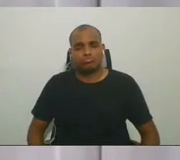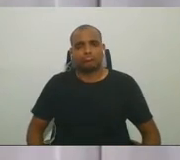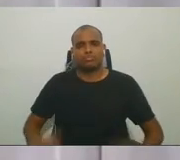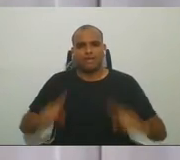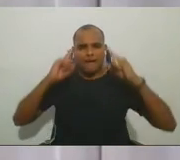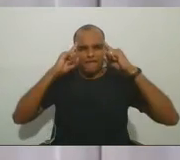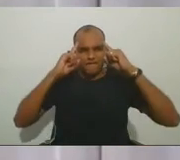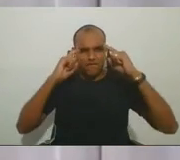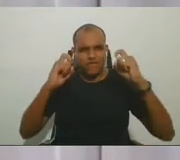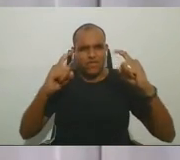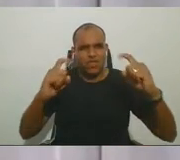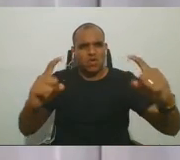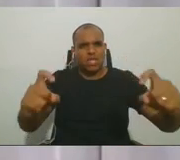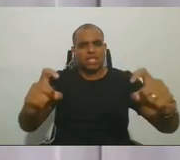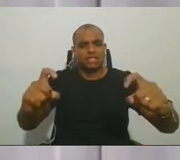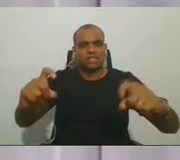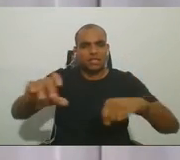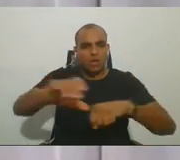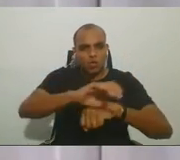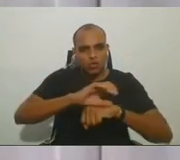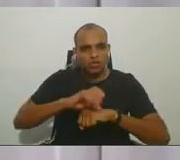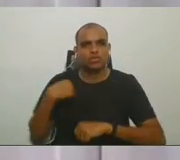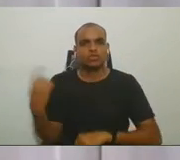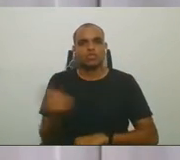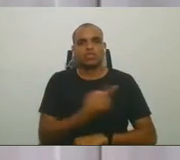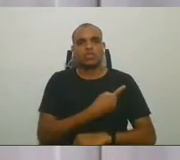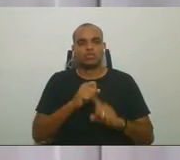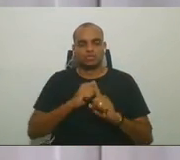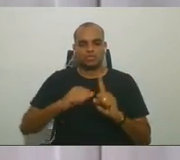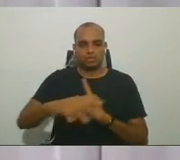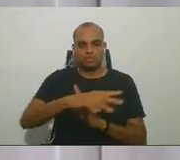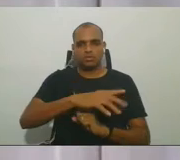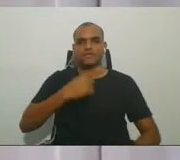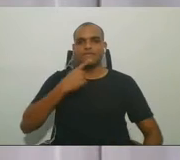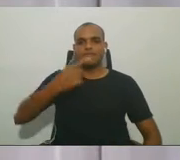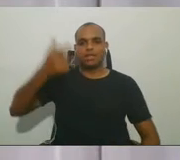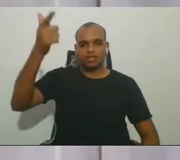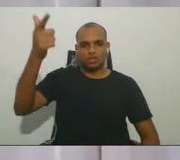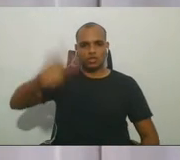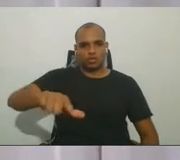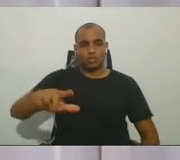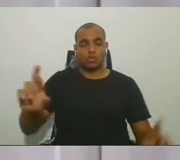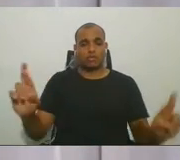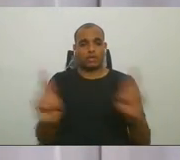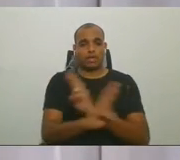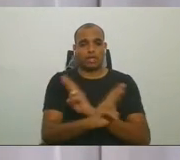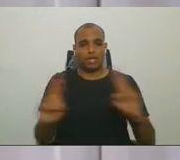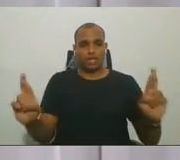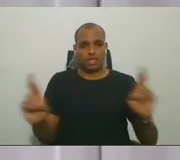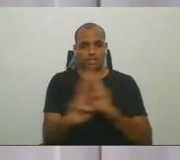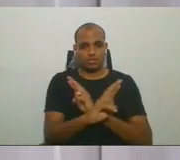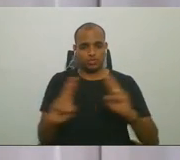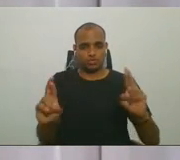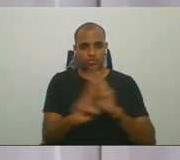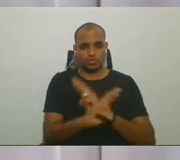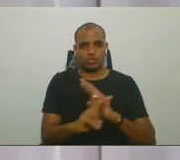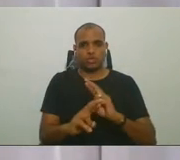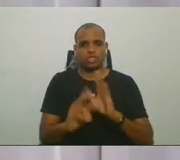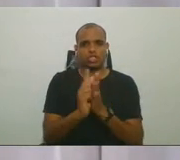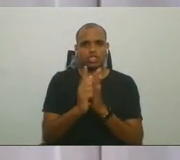nossa sociedade. Quero afirmar mais uma vez que as relações assimétricas de